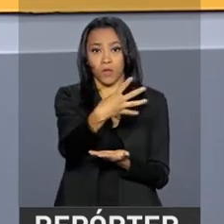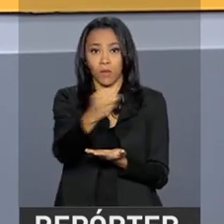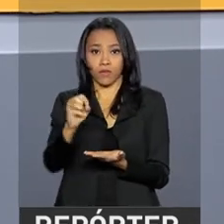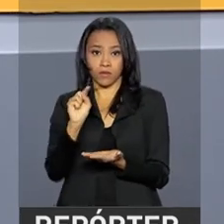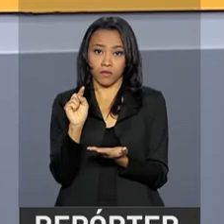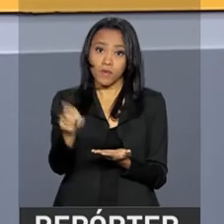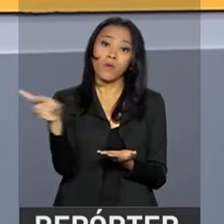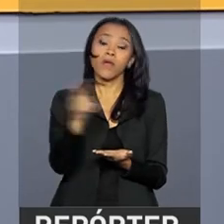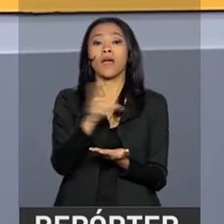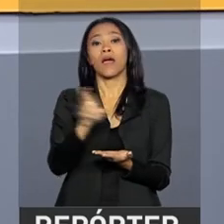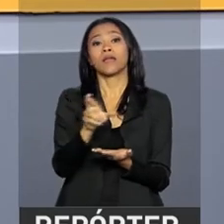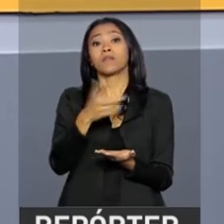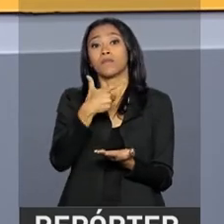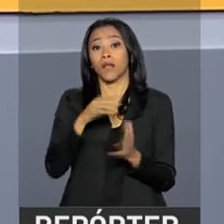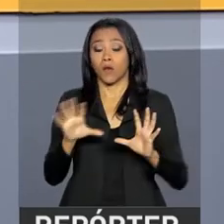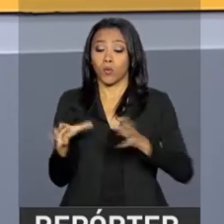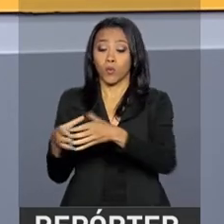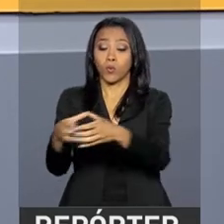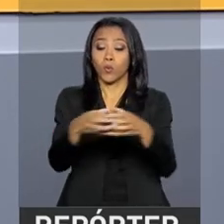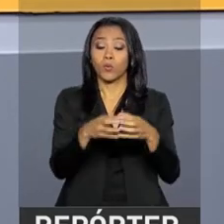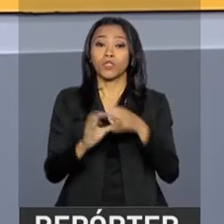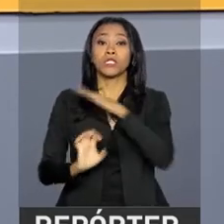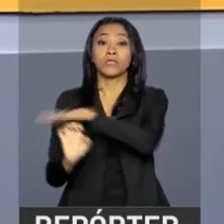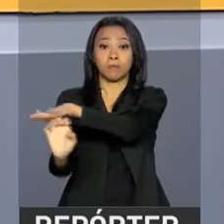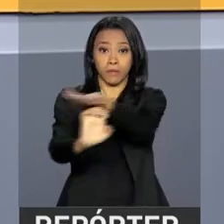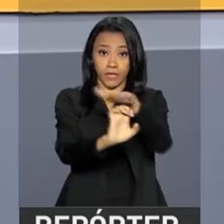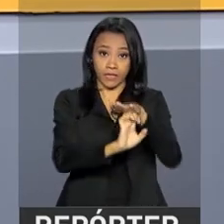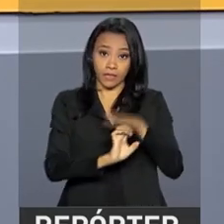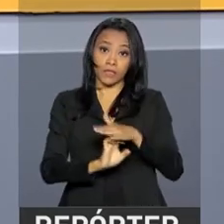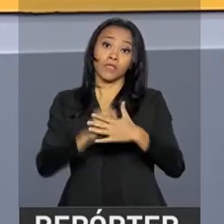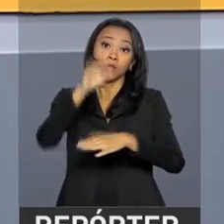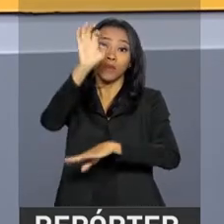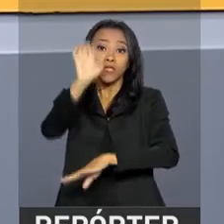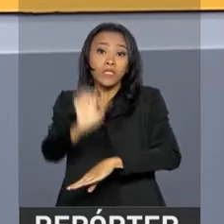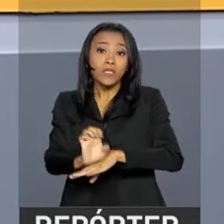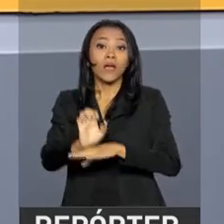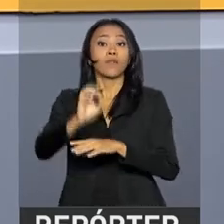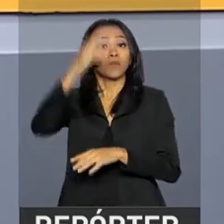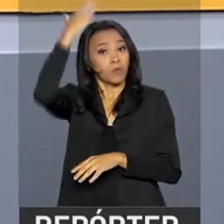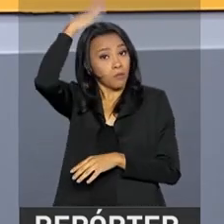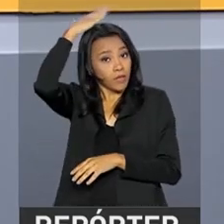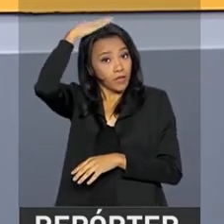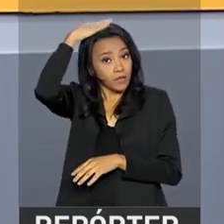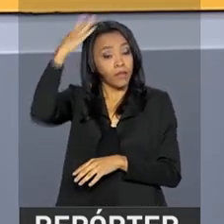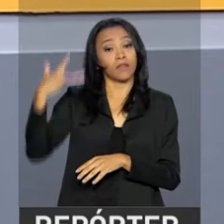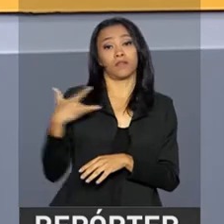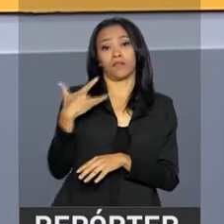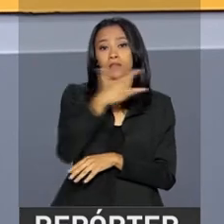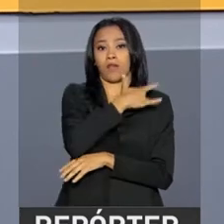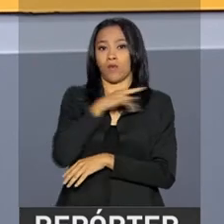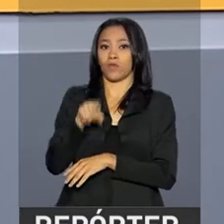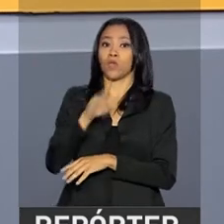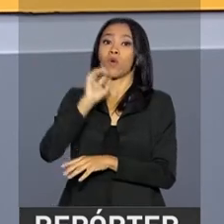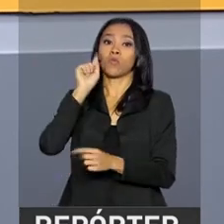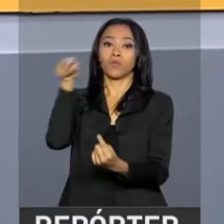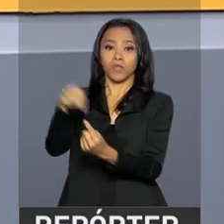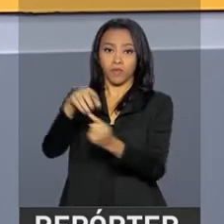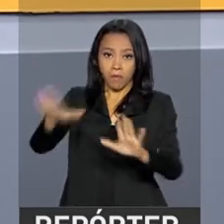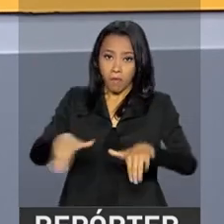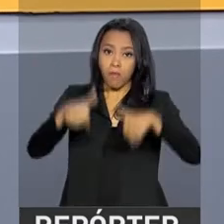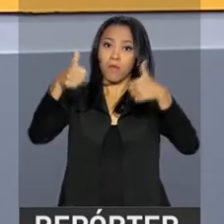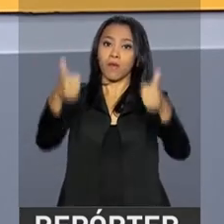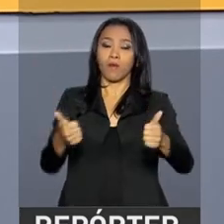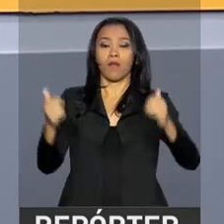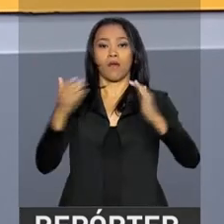metropolitano de saúde do paraná os recursos são para ampliação e melhoria do atendimento hospitalar de acordo com o